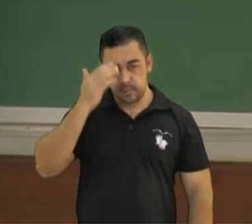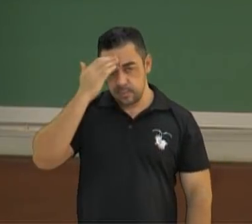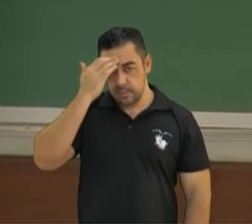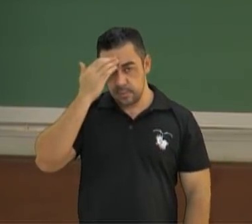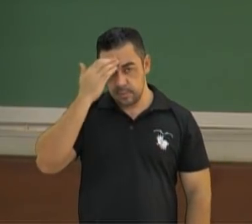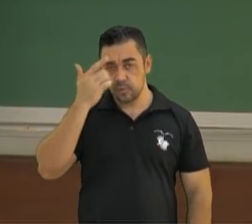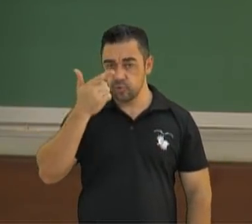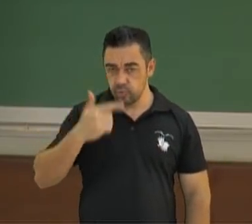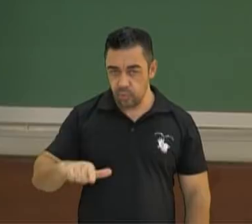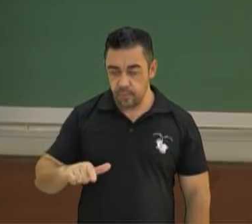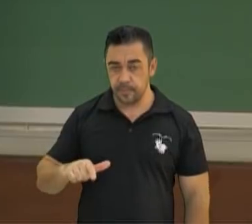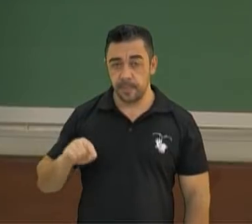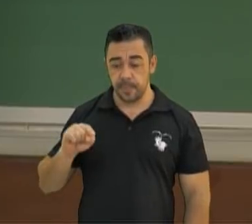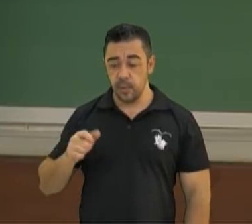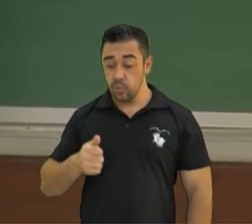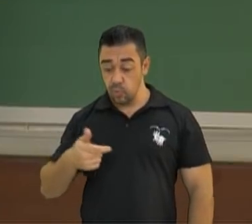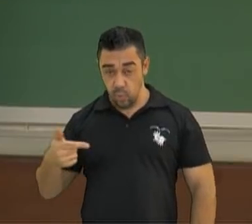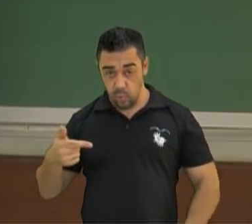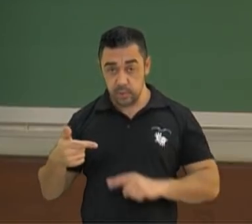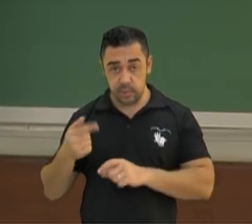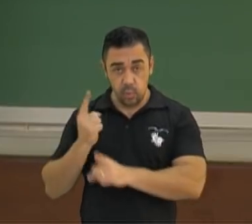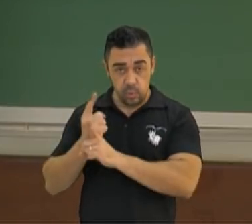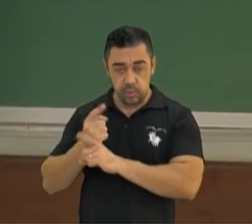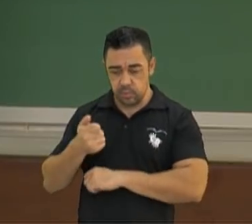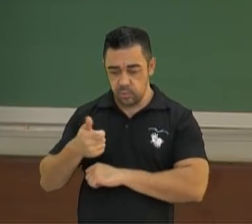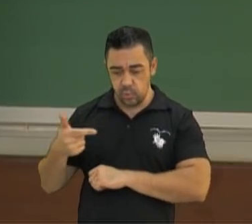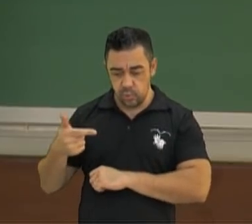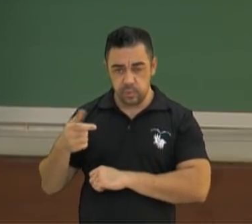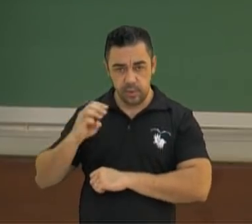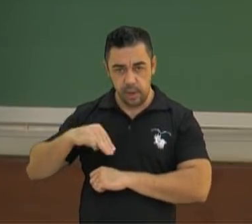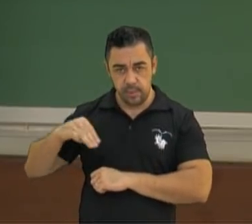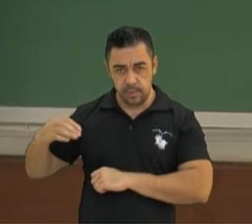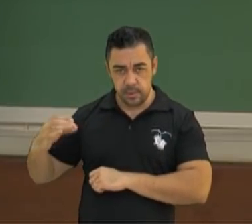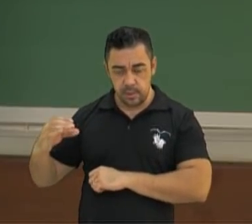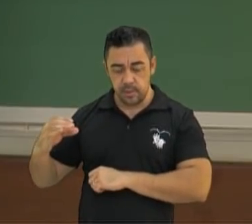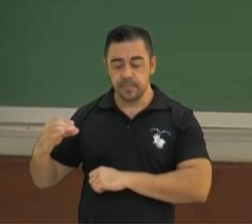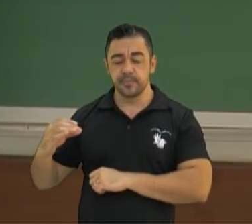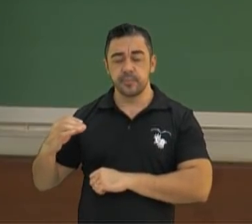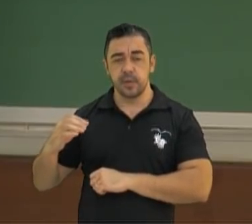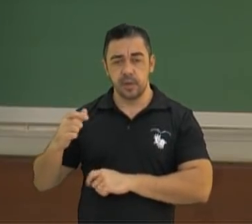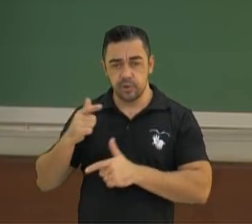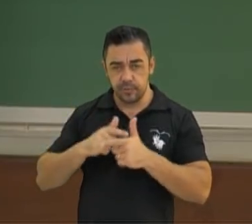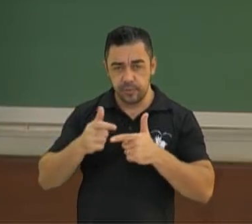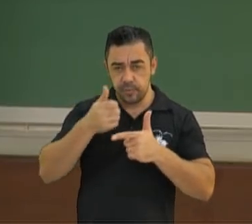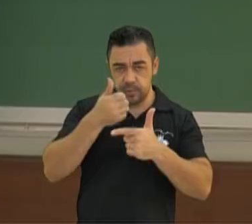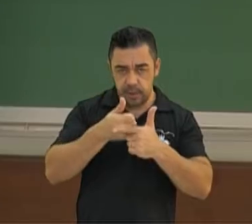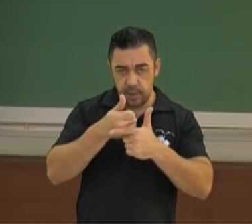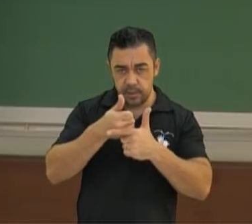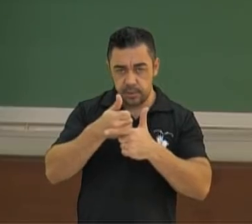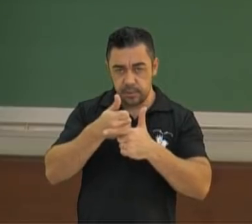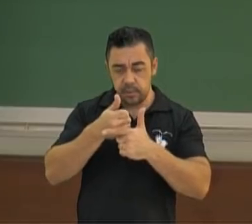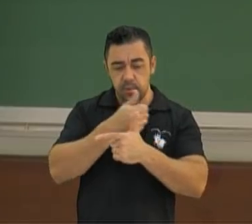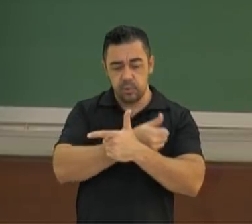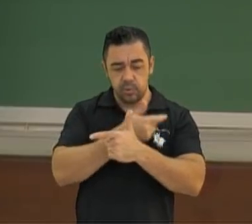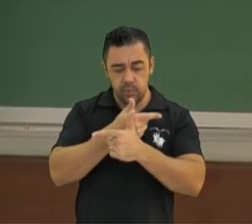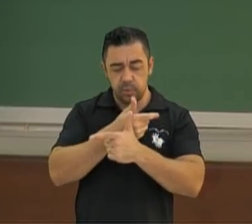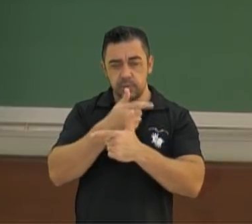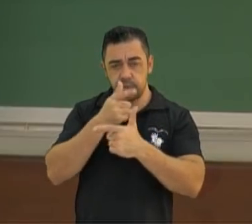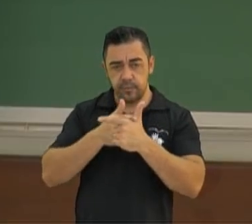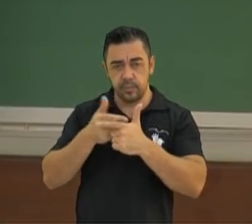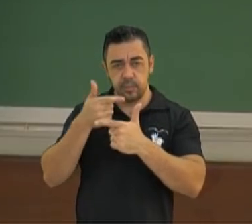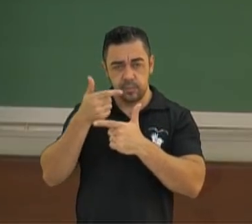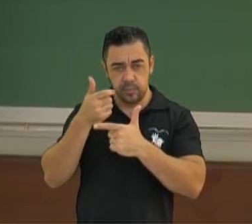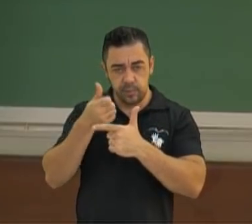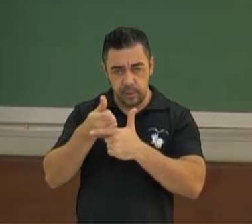Ó, repetindo, vou pegar aquele 12, o denominador comum, e vou dividir por 6. 12 dividido por 6